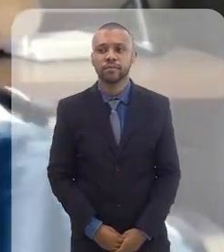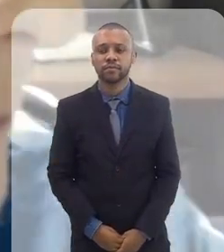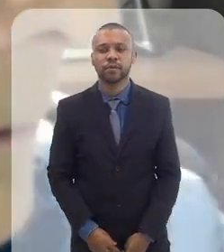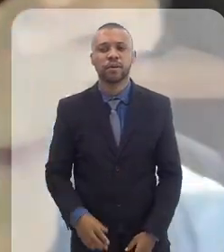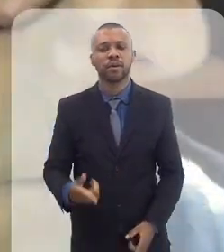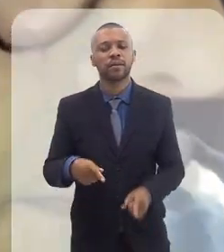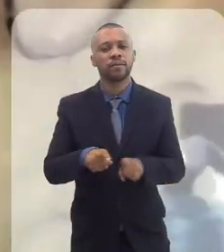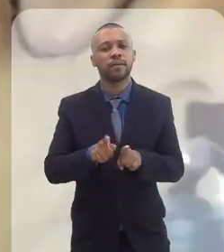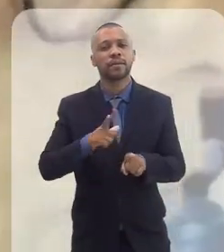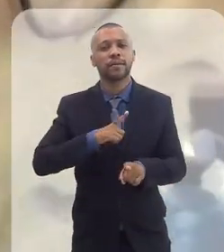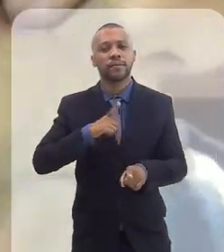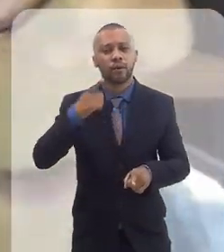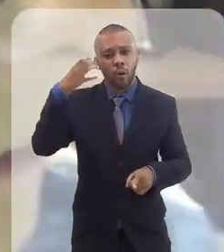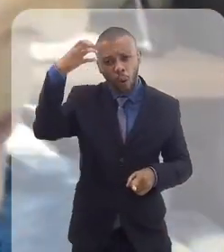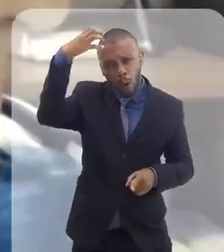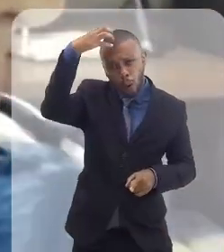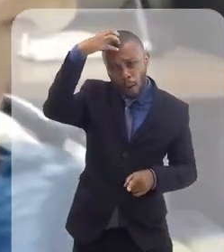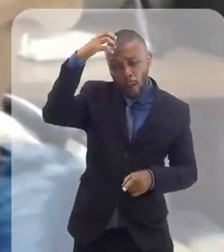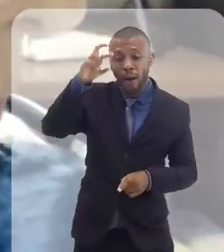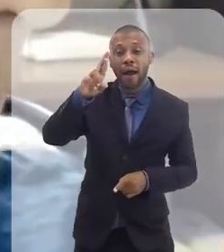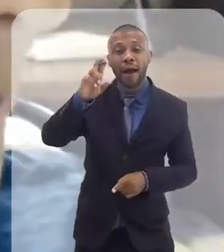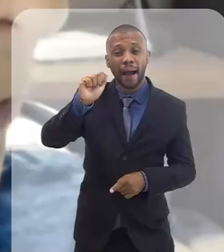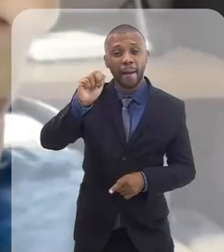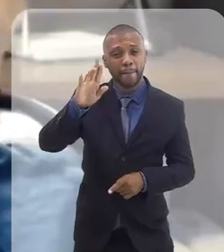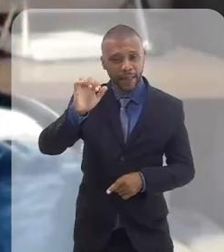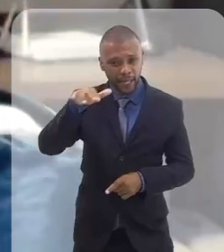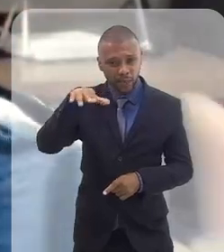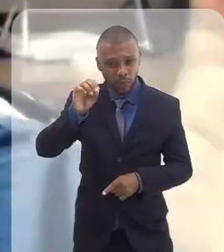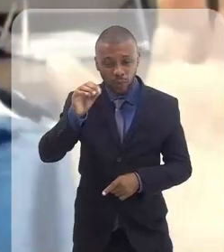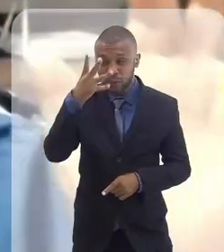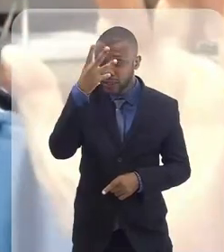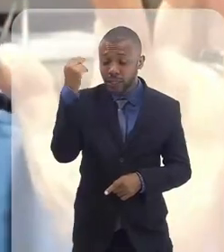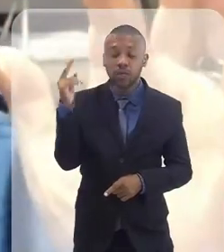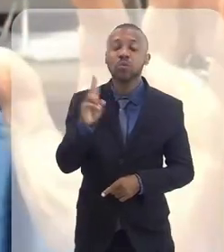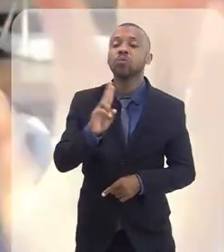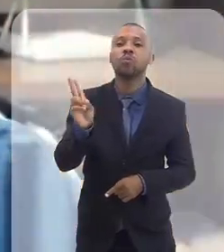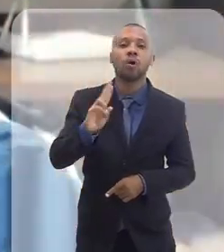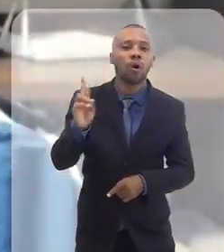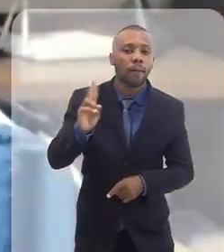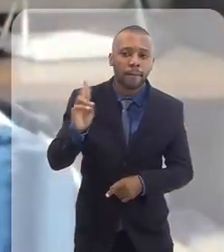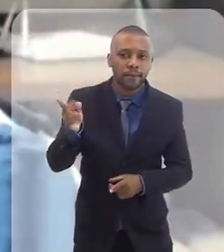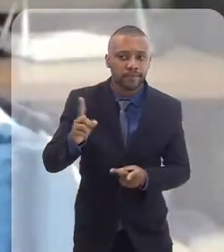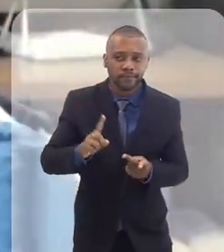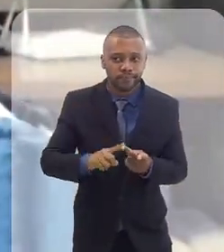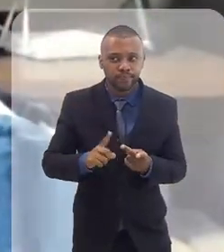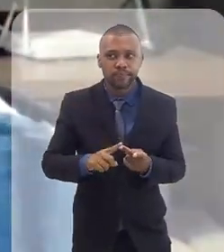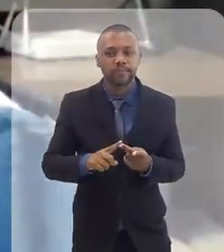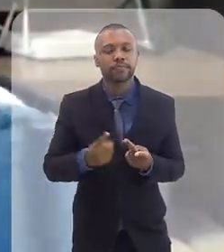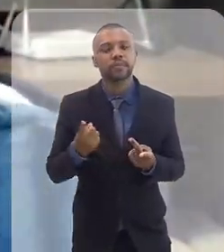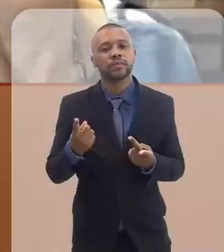com o rabino, agora sumiu o nome dele, eu adoro ele.